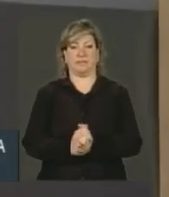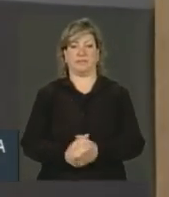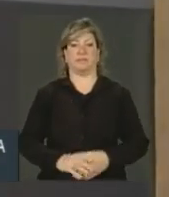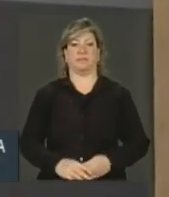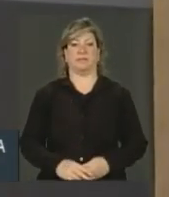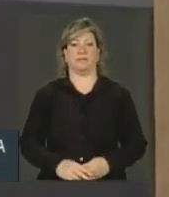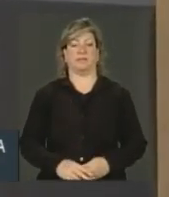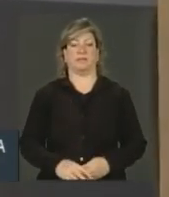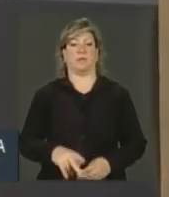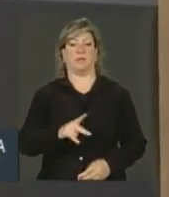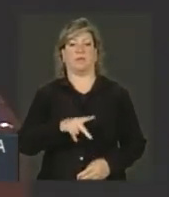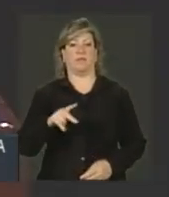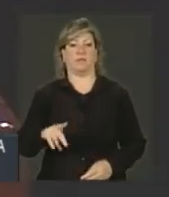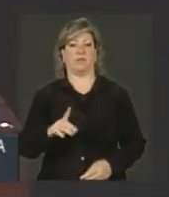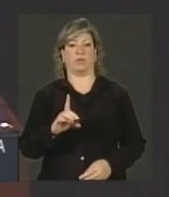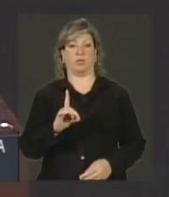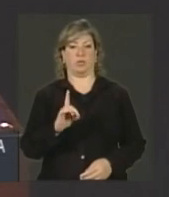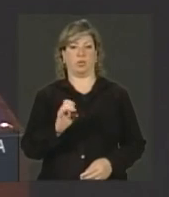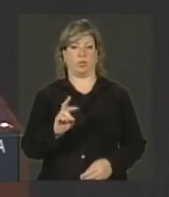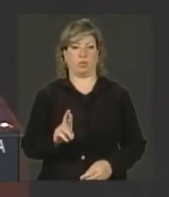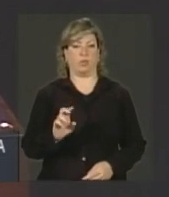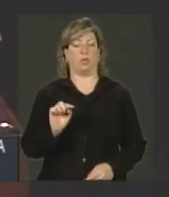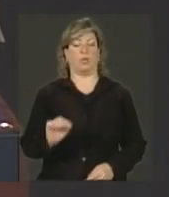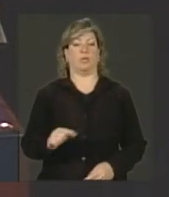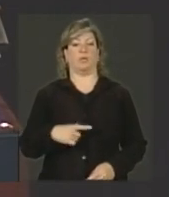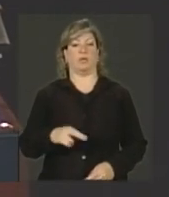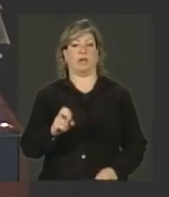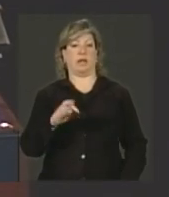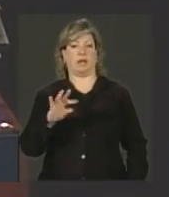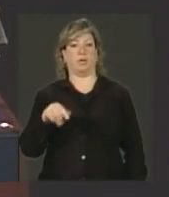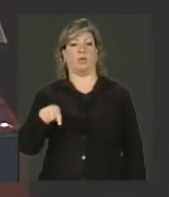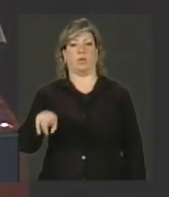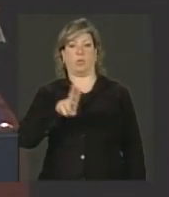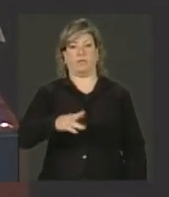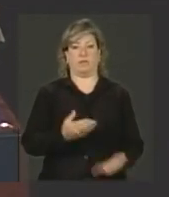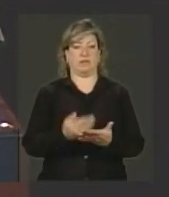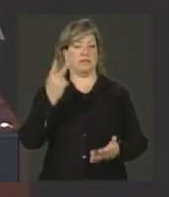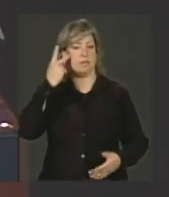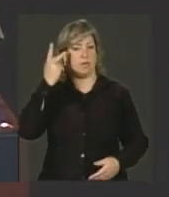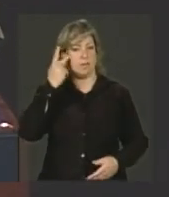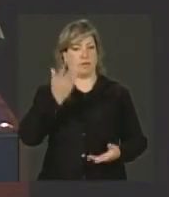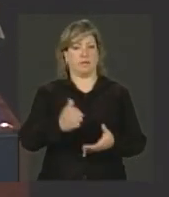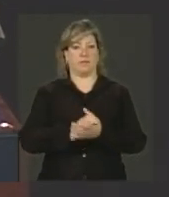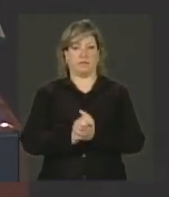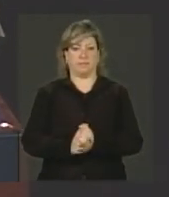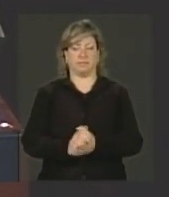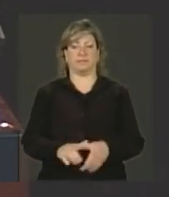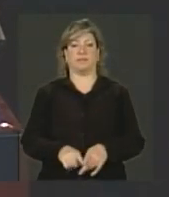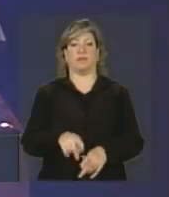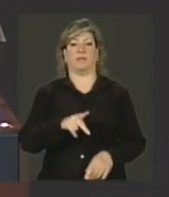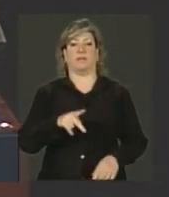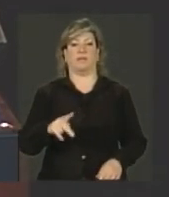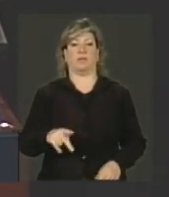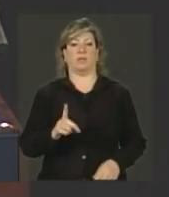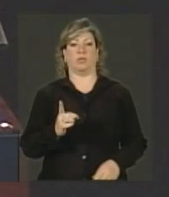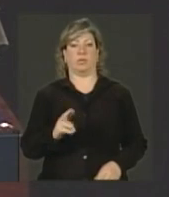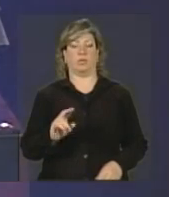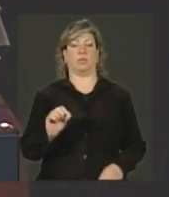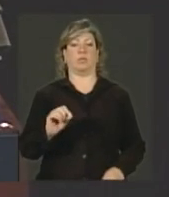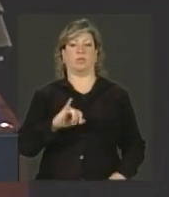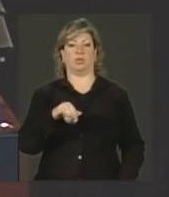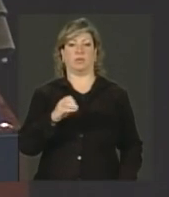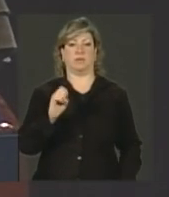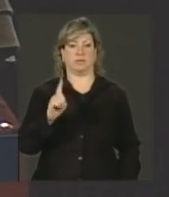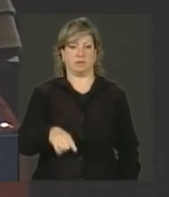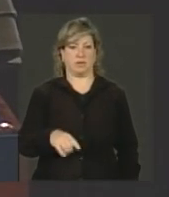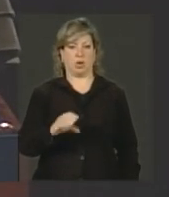professor Dr. João Grandino Rodas, reitor da Universidade de São Paulo, professor Dr. José Otávio